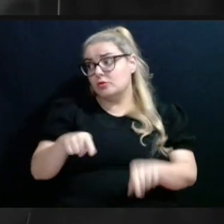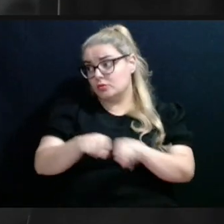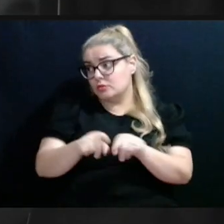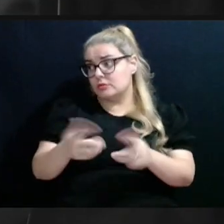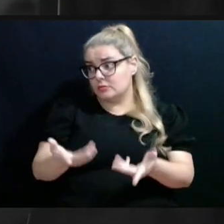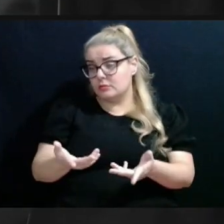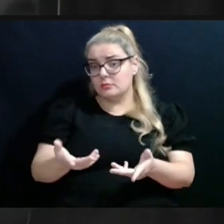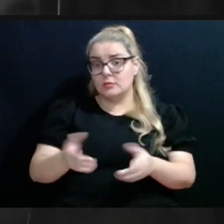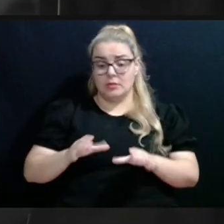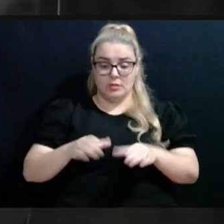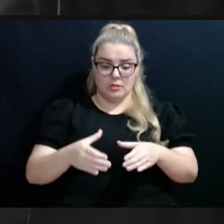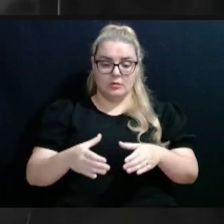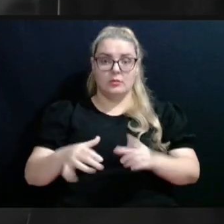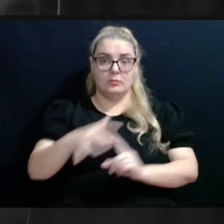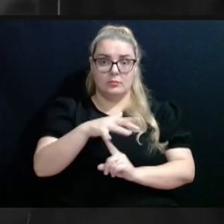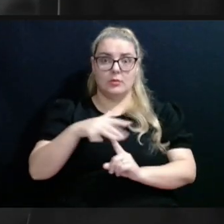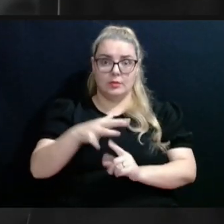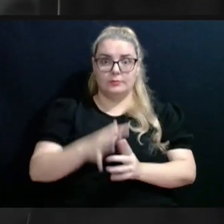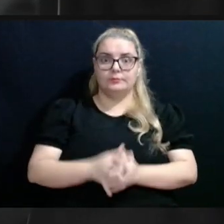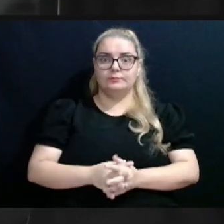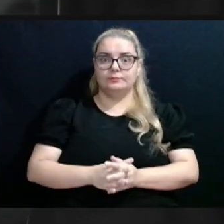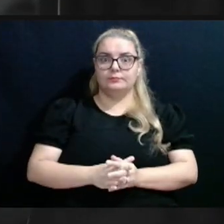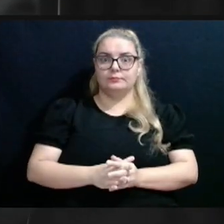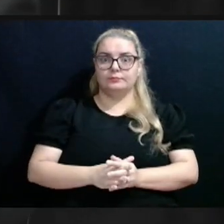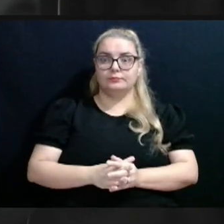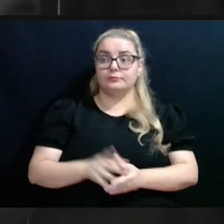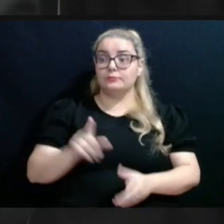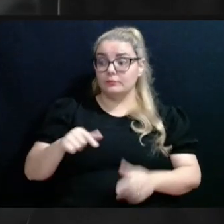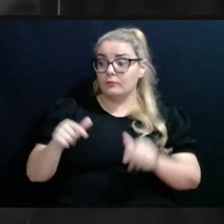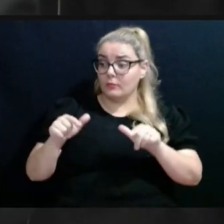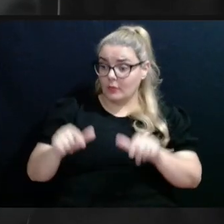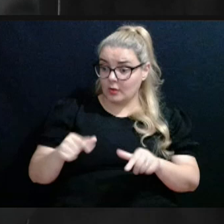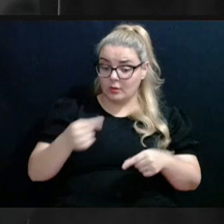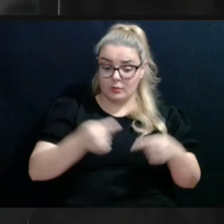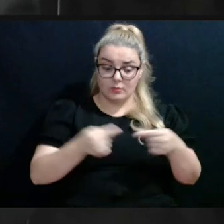do Meio Ambiente, Mirna, é um local para se debater